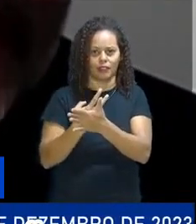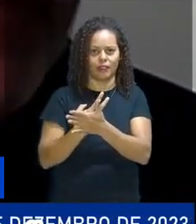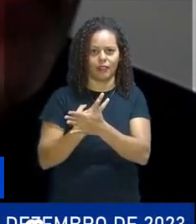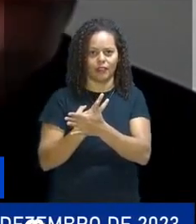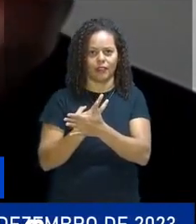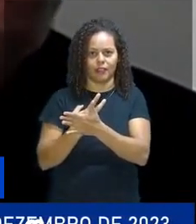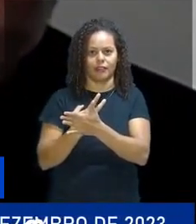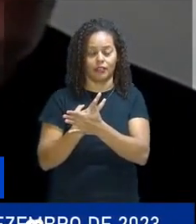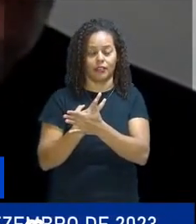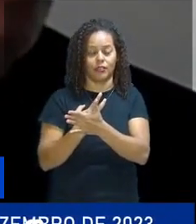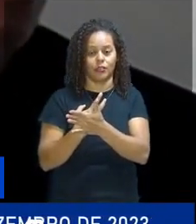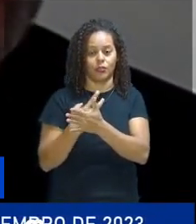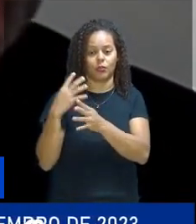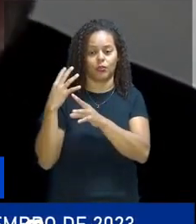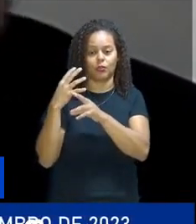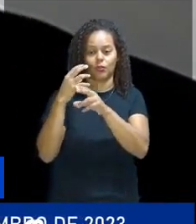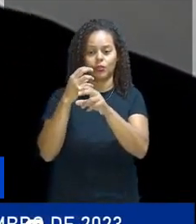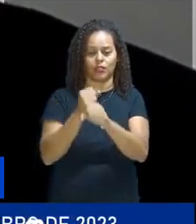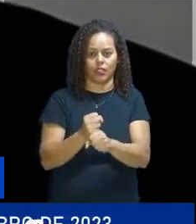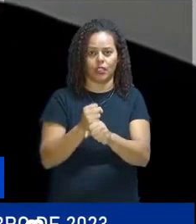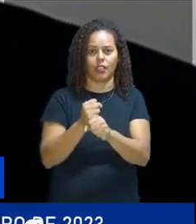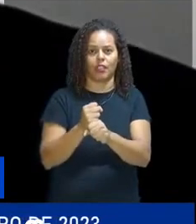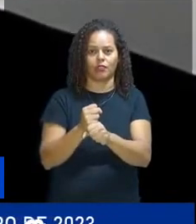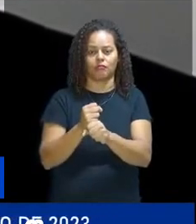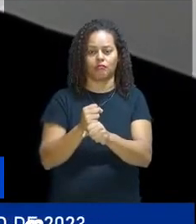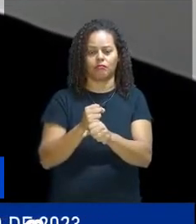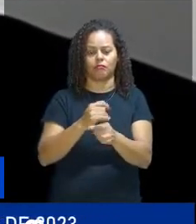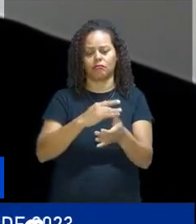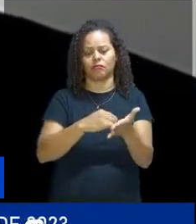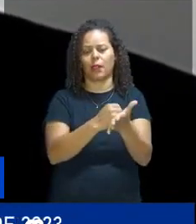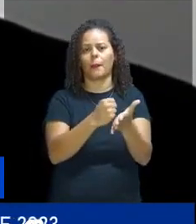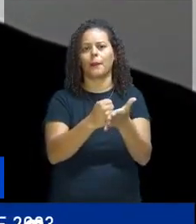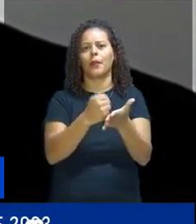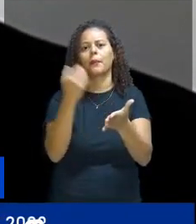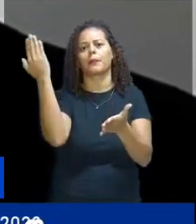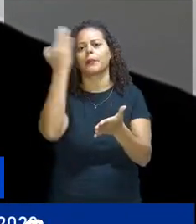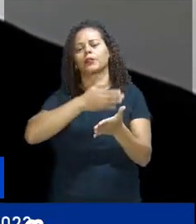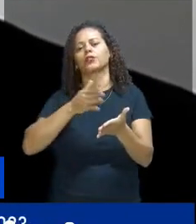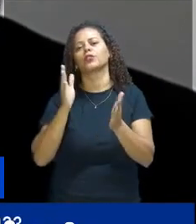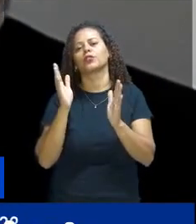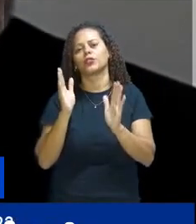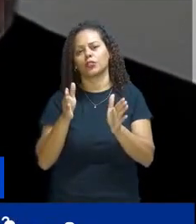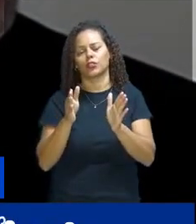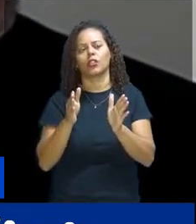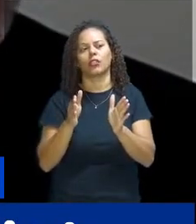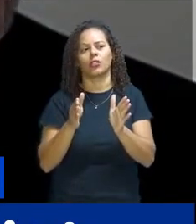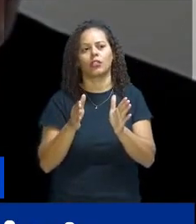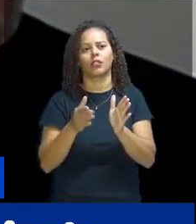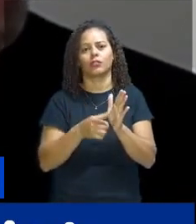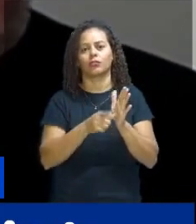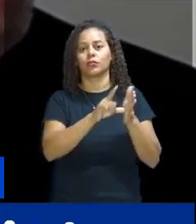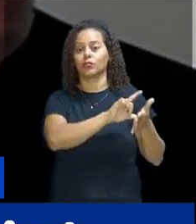o saldo financeiro foi constatado e comprovado através